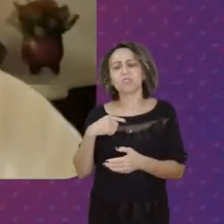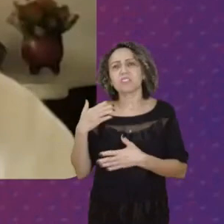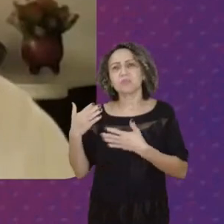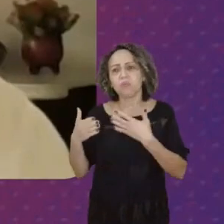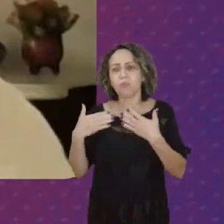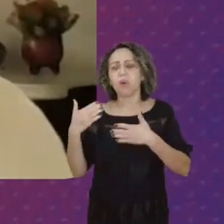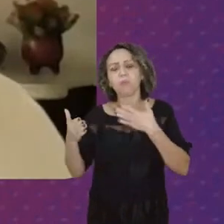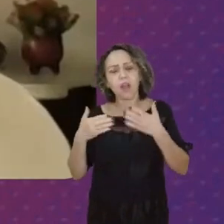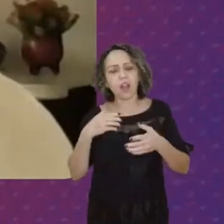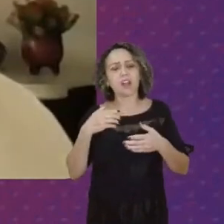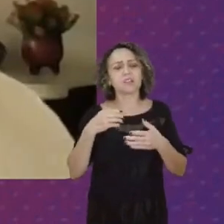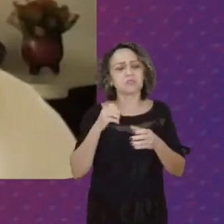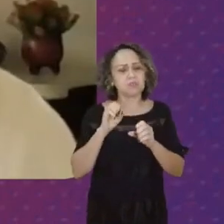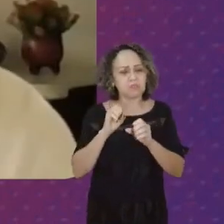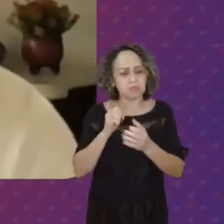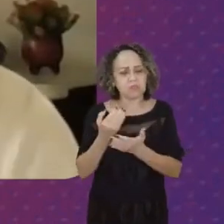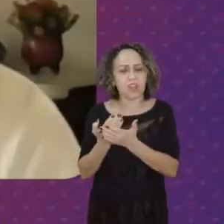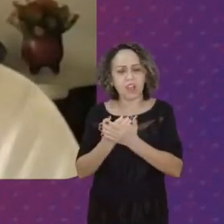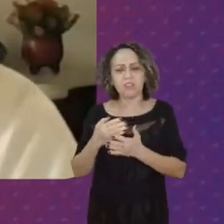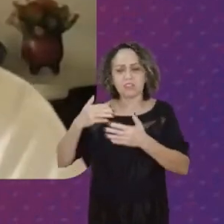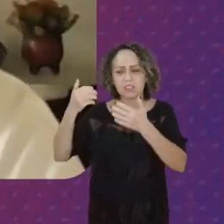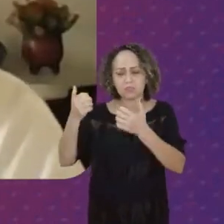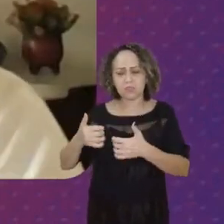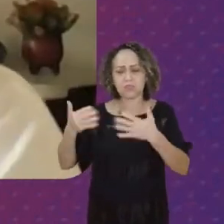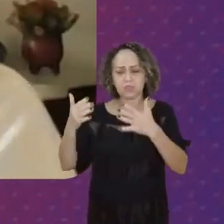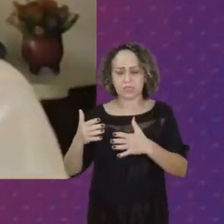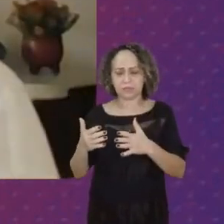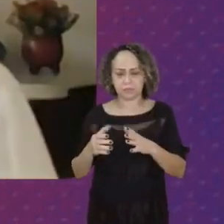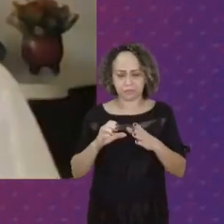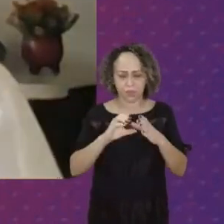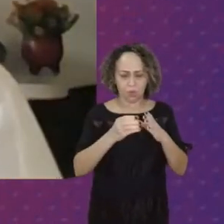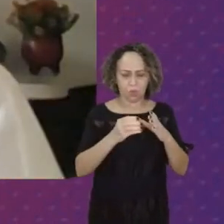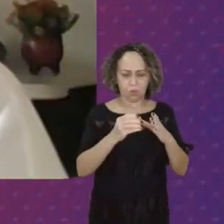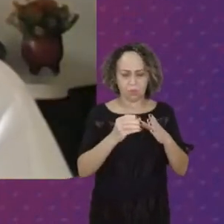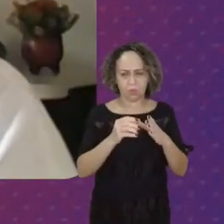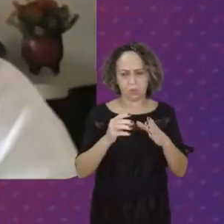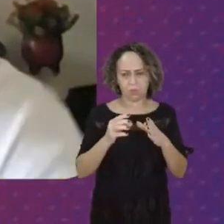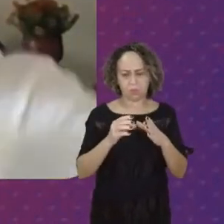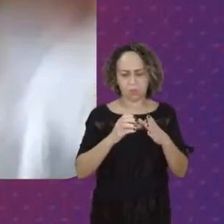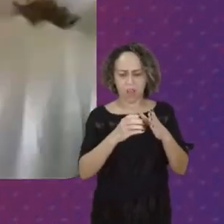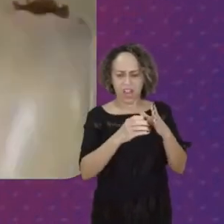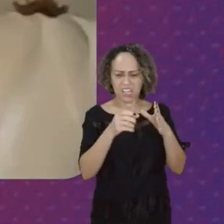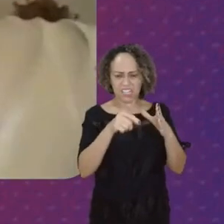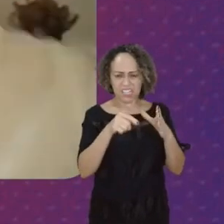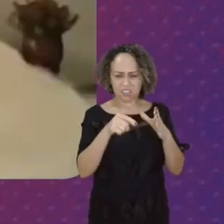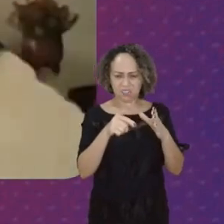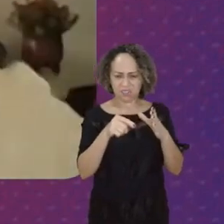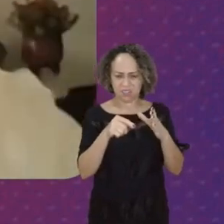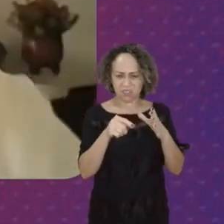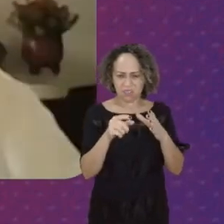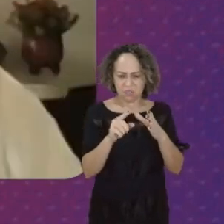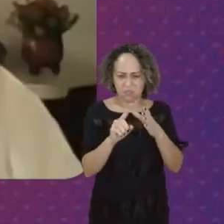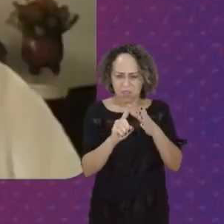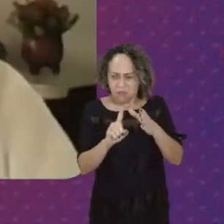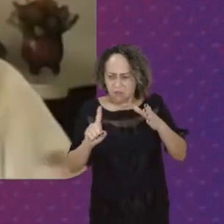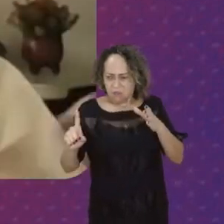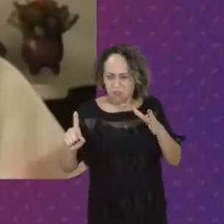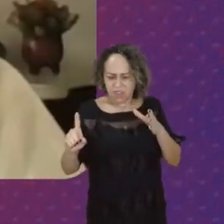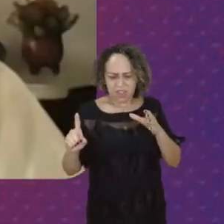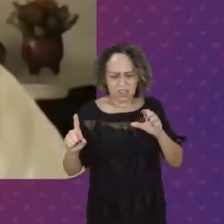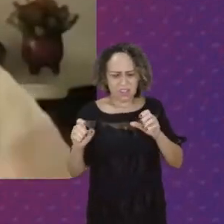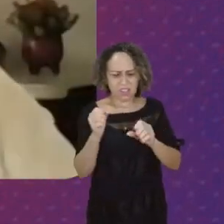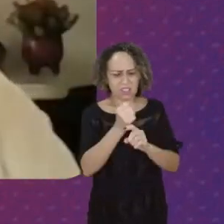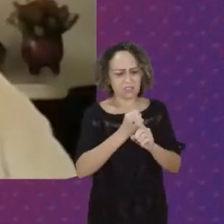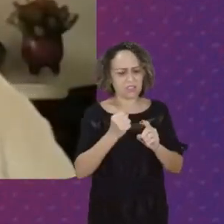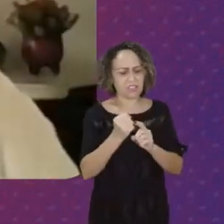muitos debates no PT. O partido não é uma ilha isolada, que está à parte da sociedade. O